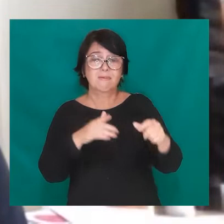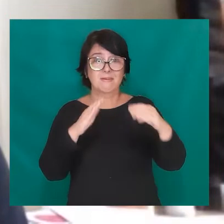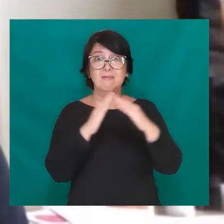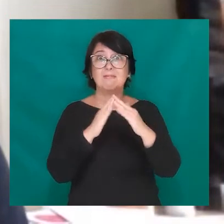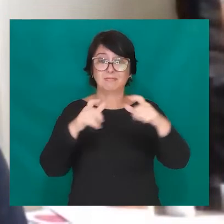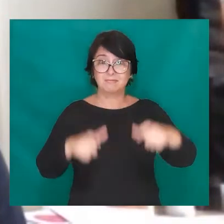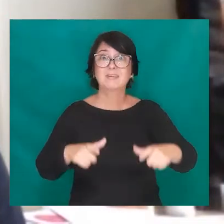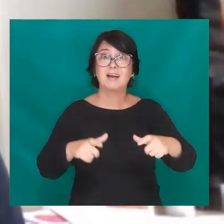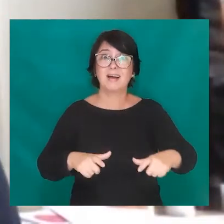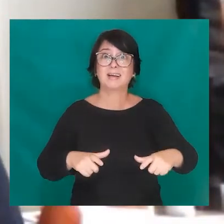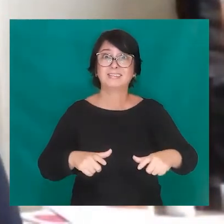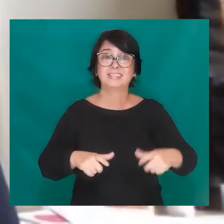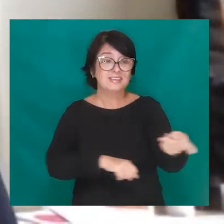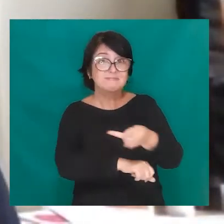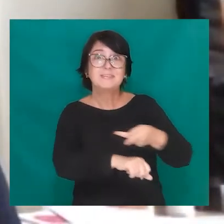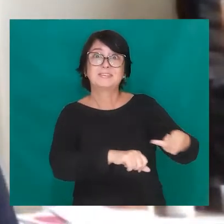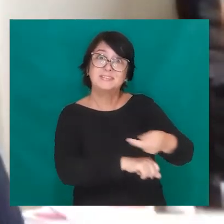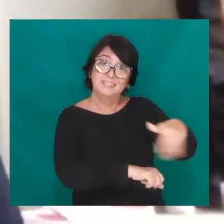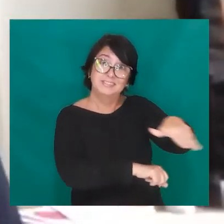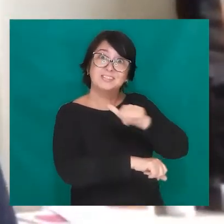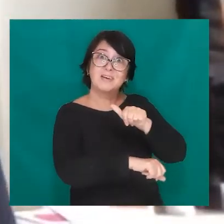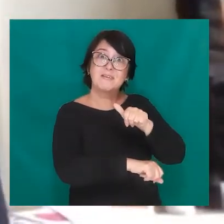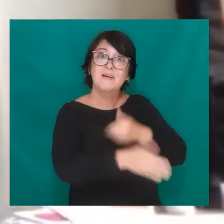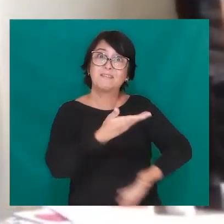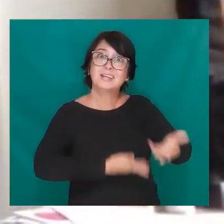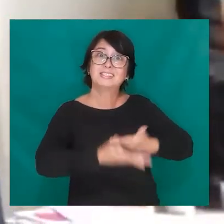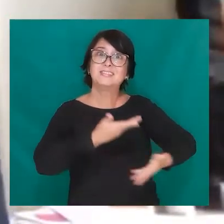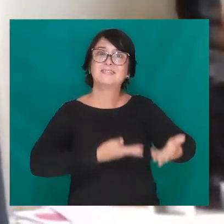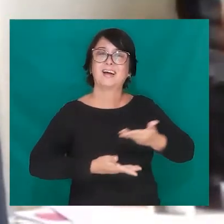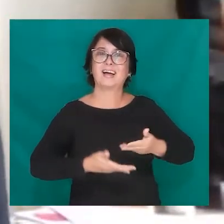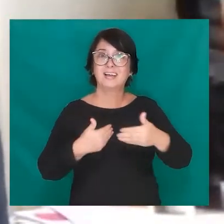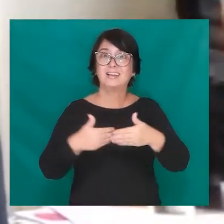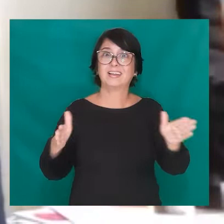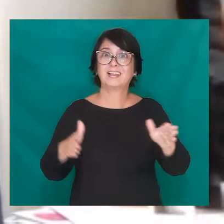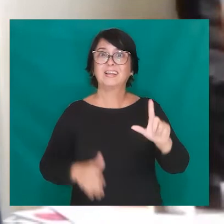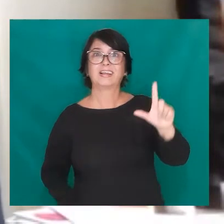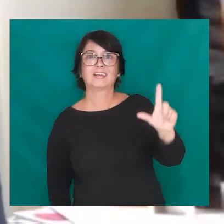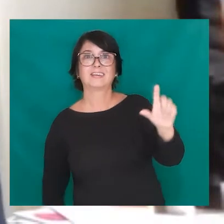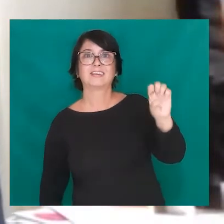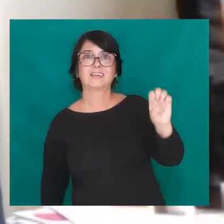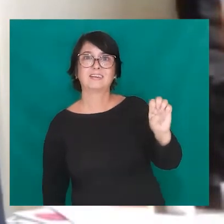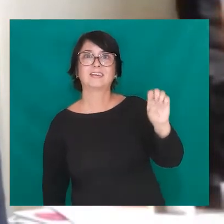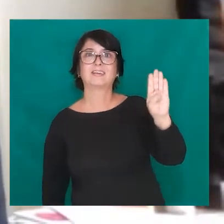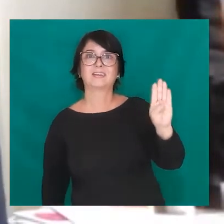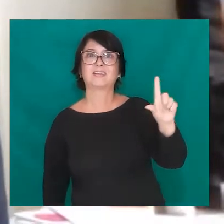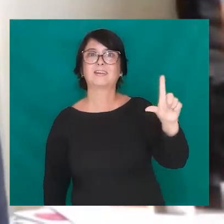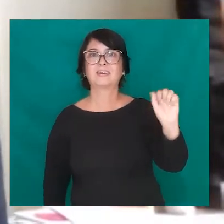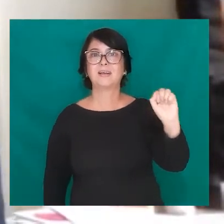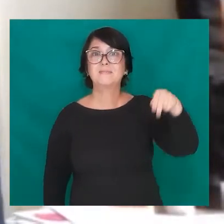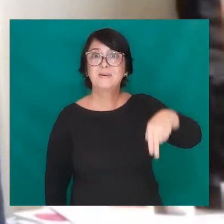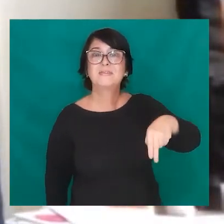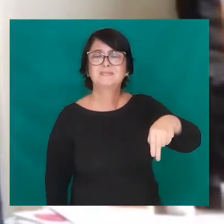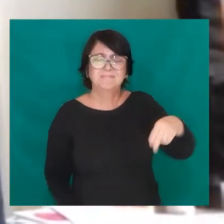pessoas também para participar desse lance. A gente abriu uma sala lá no Leblon, e